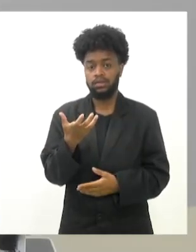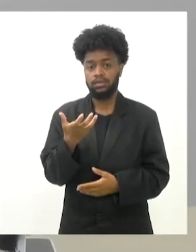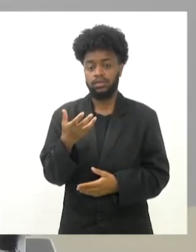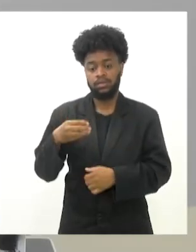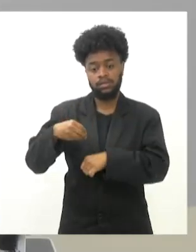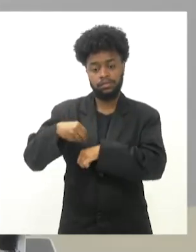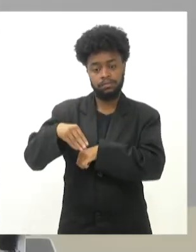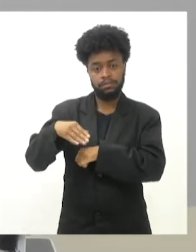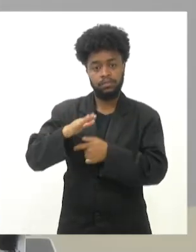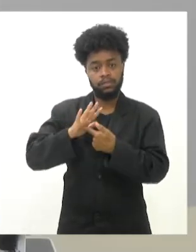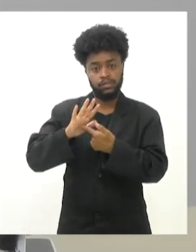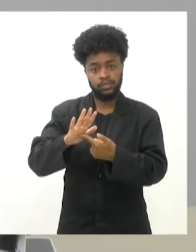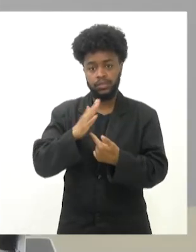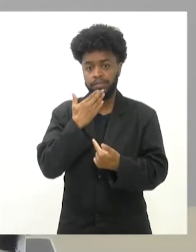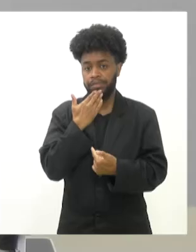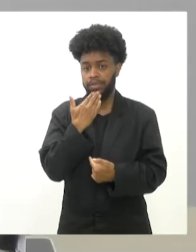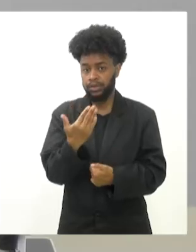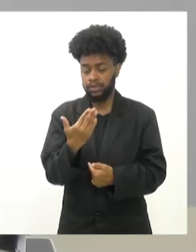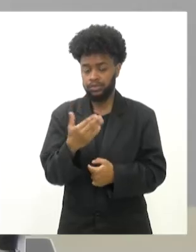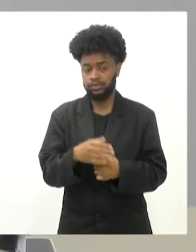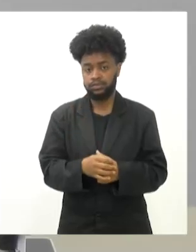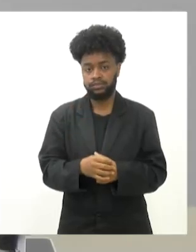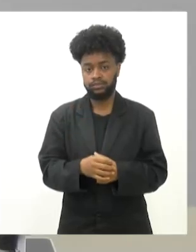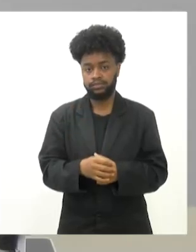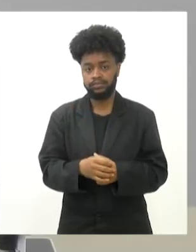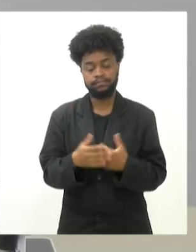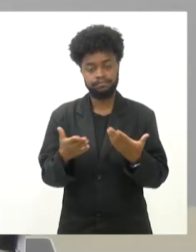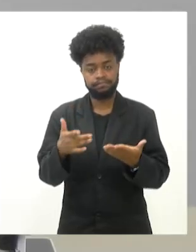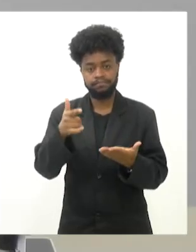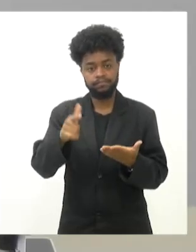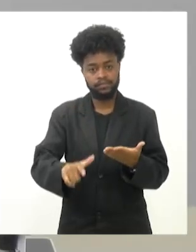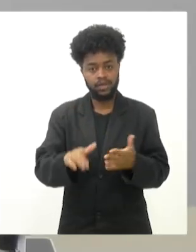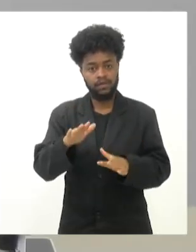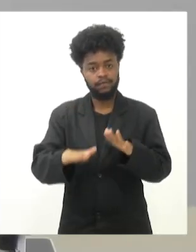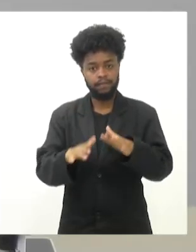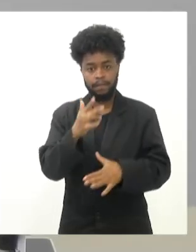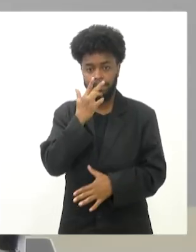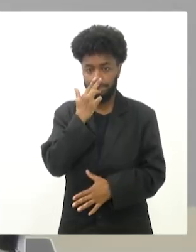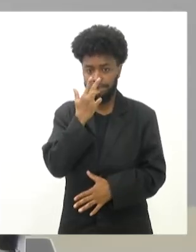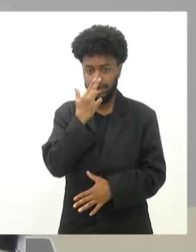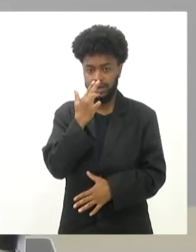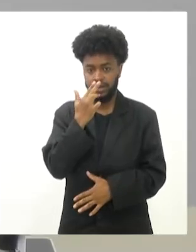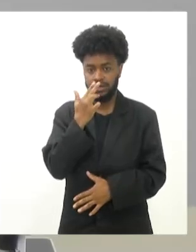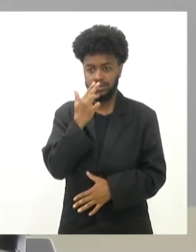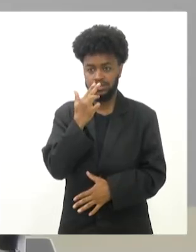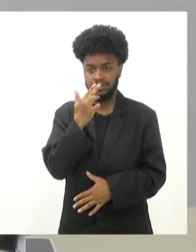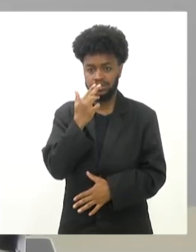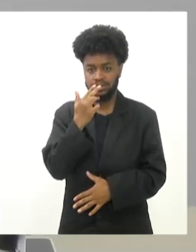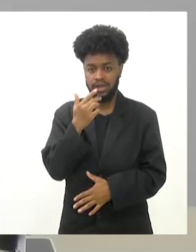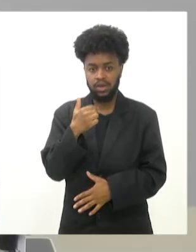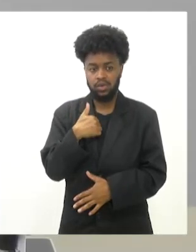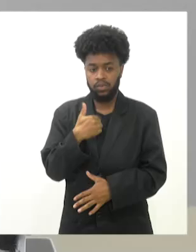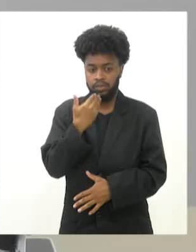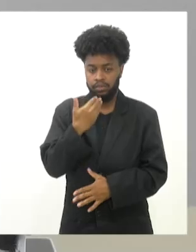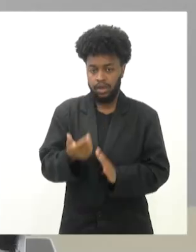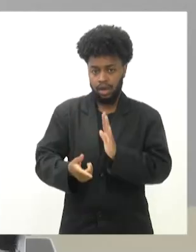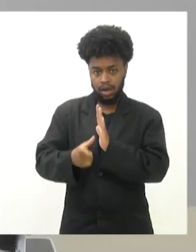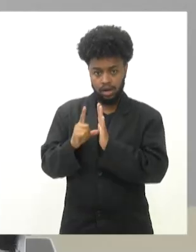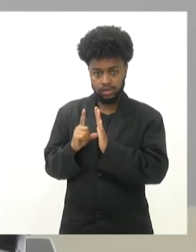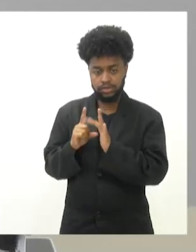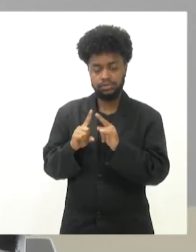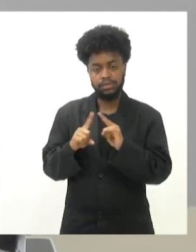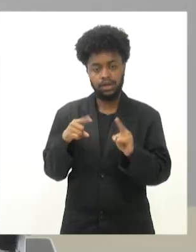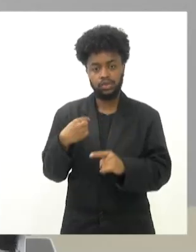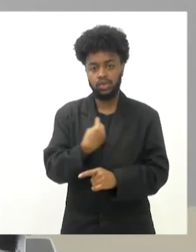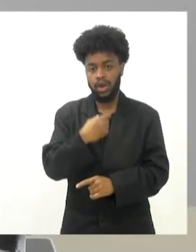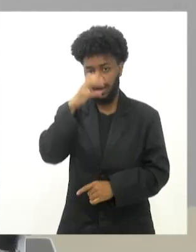já essas solicitações, mais uma vez, por mais que pareça antecipado, a gente